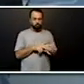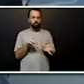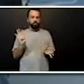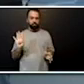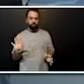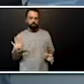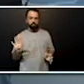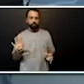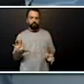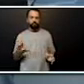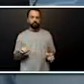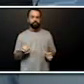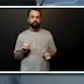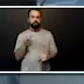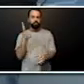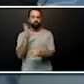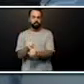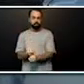Menos 4,